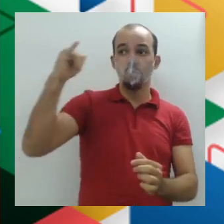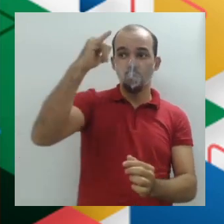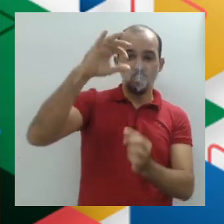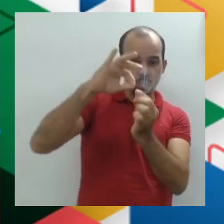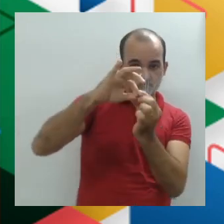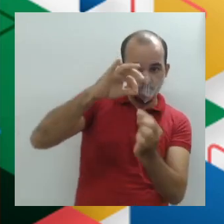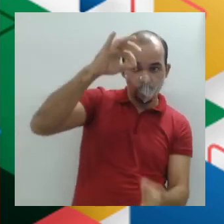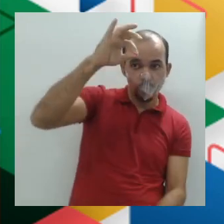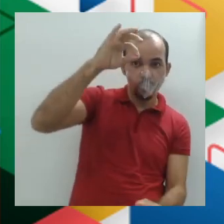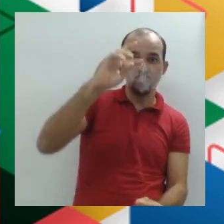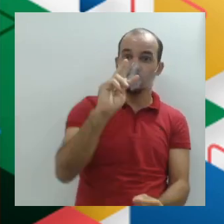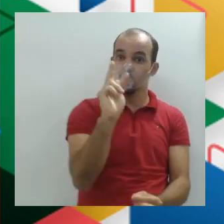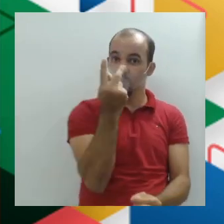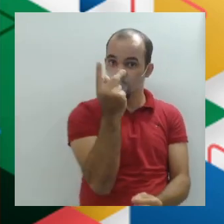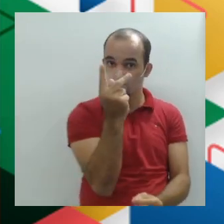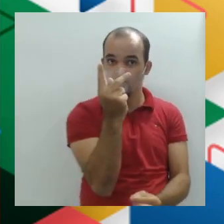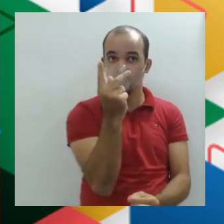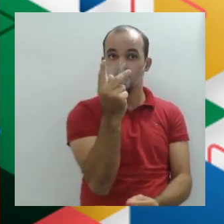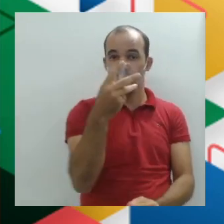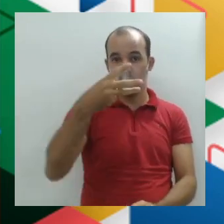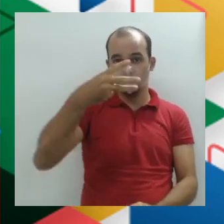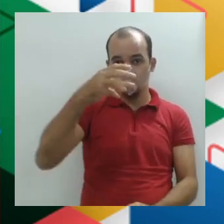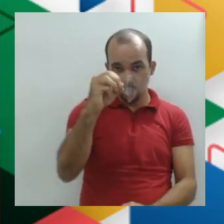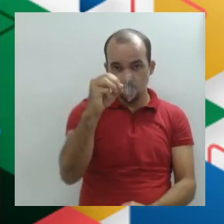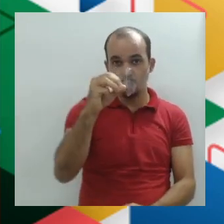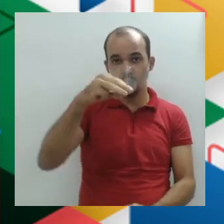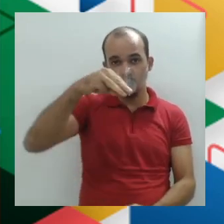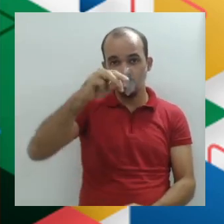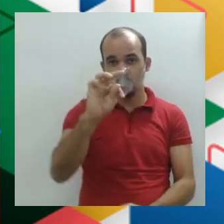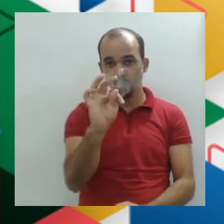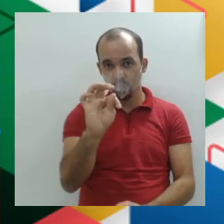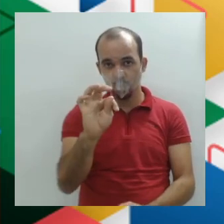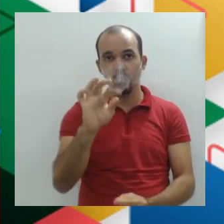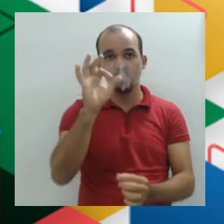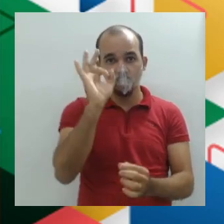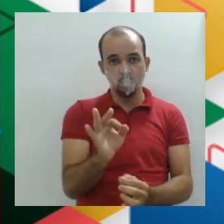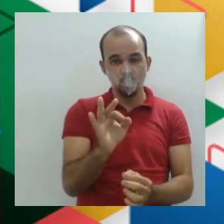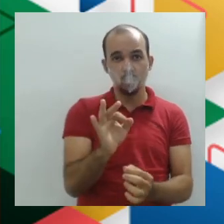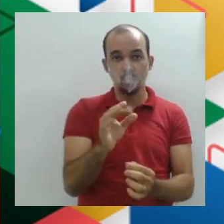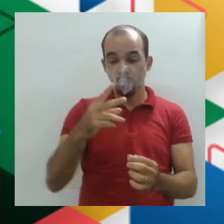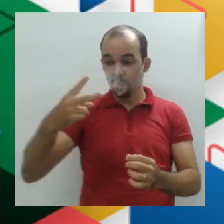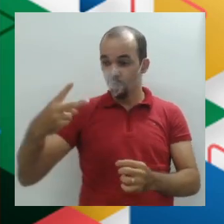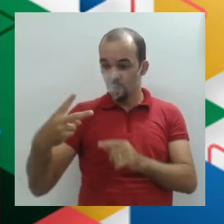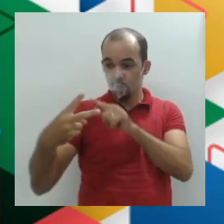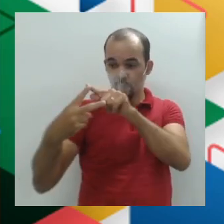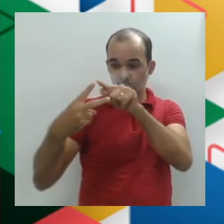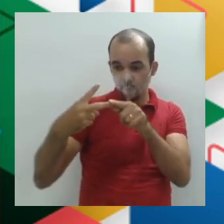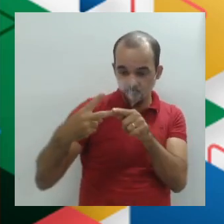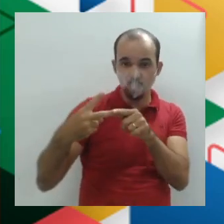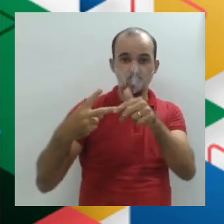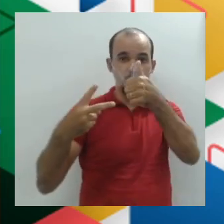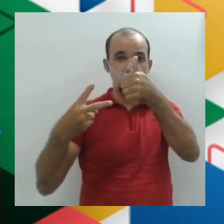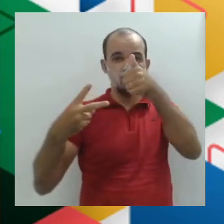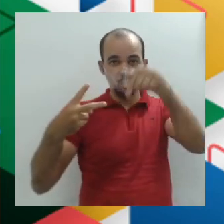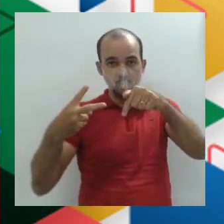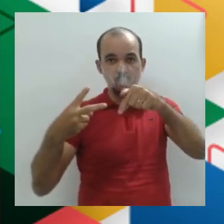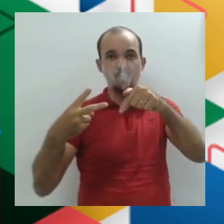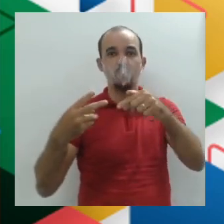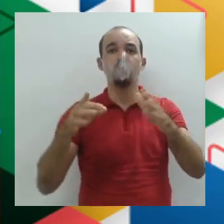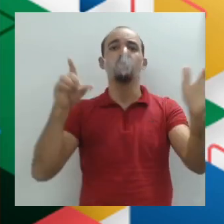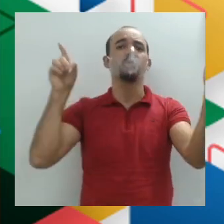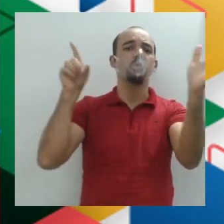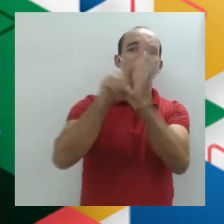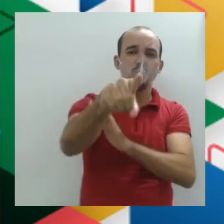já o 30 metros de altura. Ó. Então esse ângulo aqui, galera, foi medido como 17 graus. E agora pergunta-se, qual a